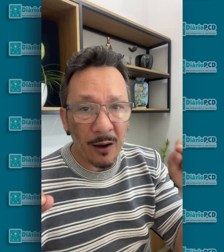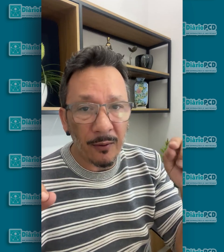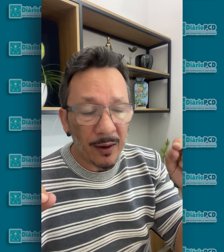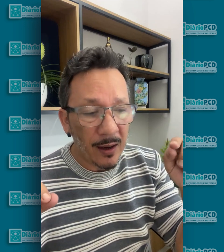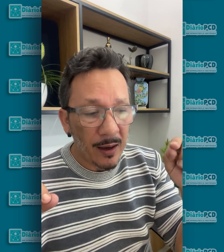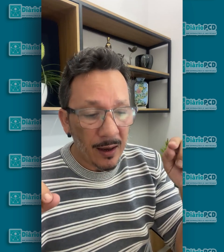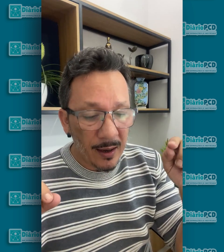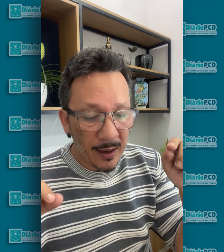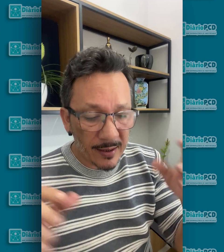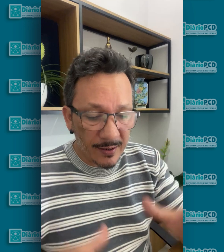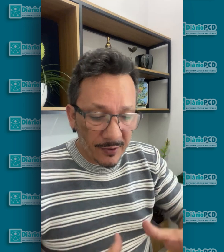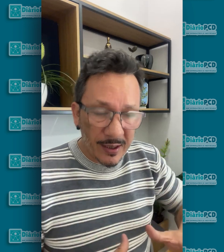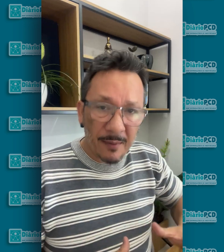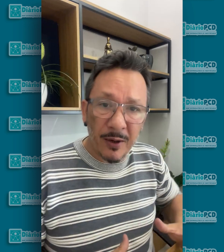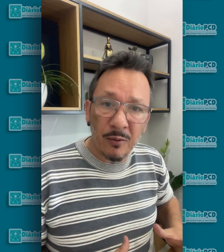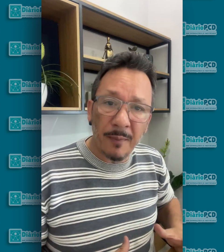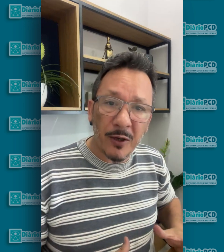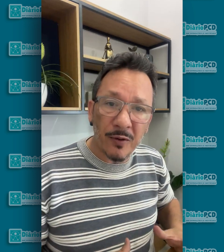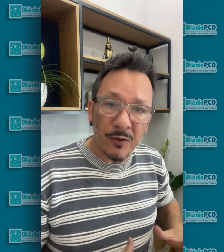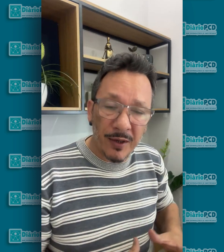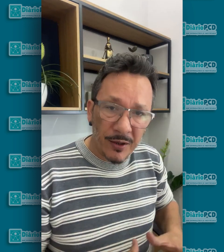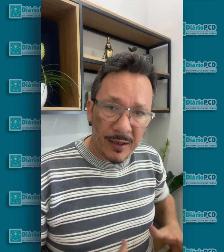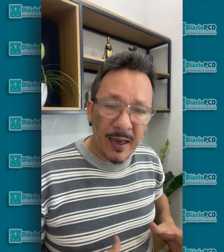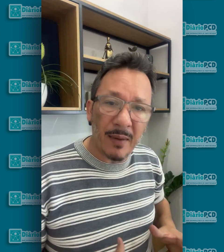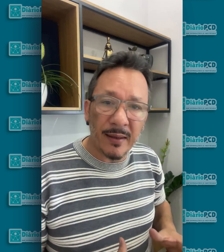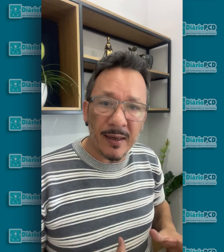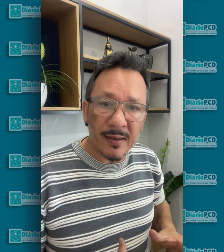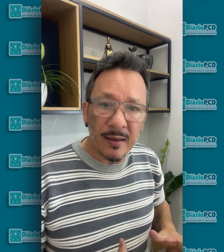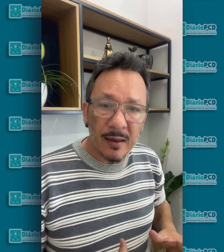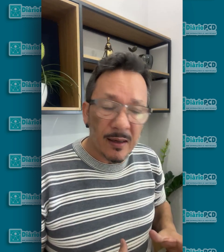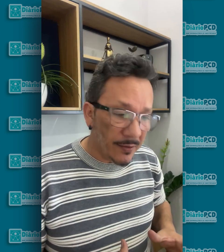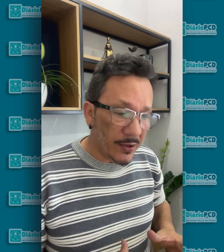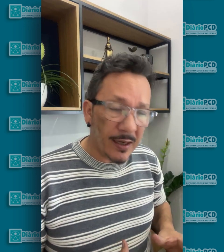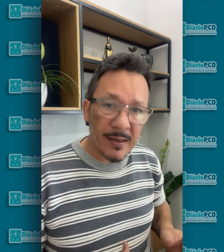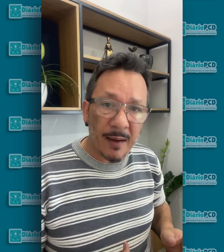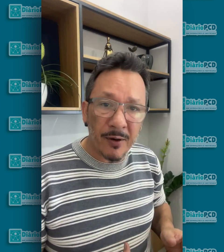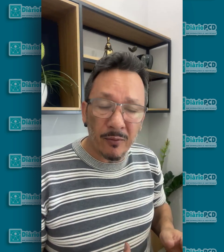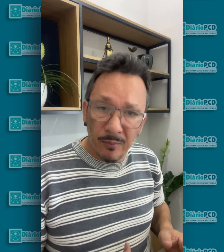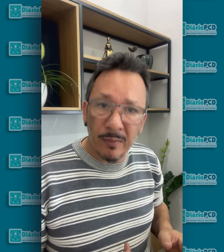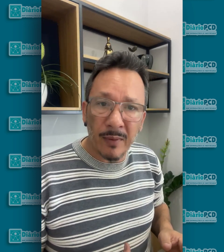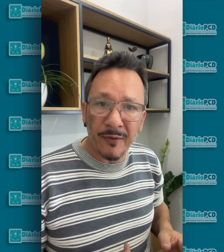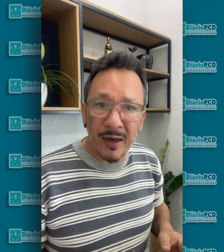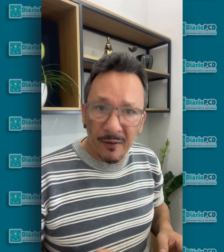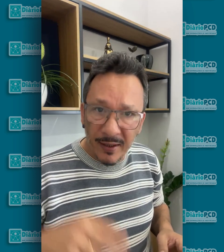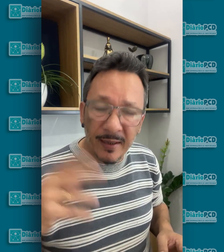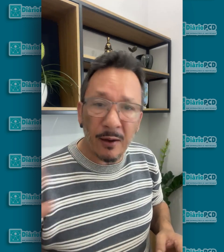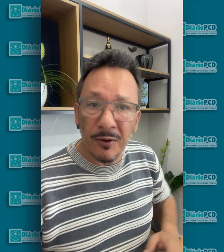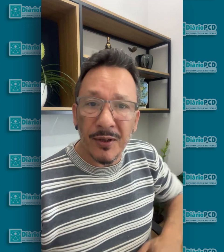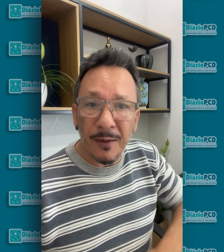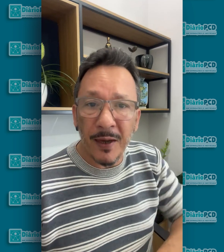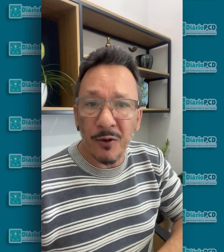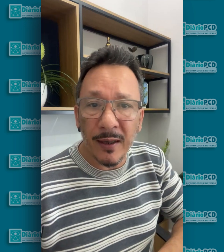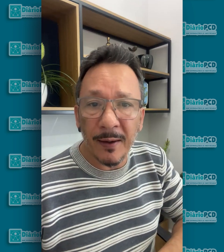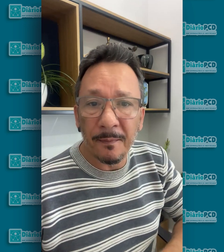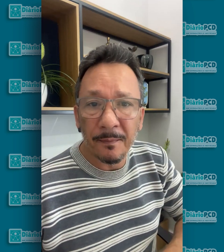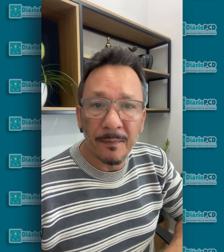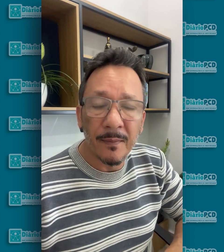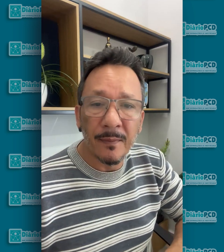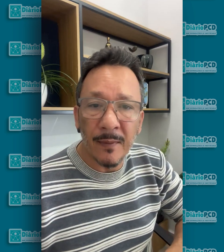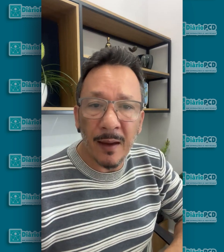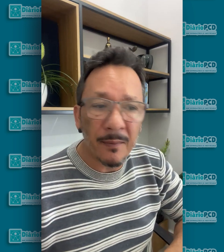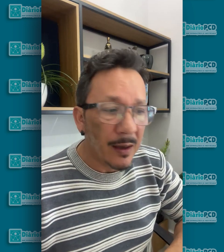porque filial é assim: você abriu uma pessoa jurídica, tem a matriz. Se você quiser abrir uma filial, vai ter que ter outro